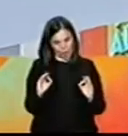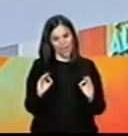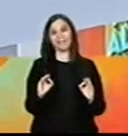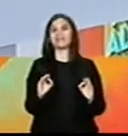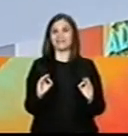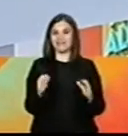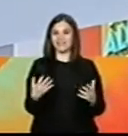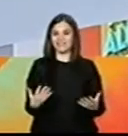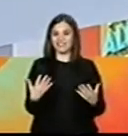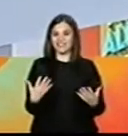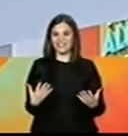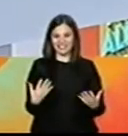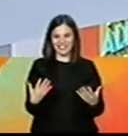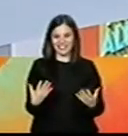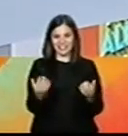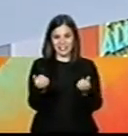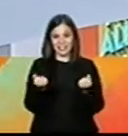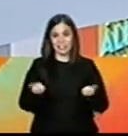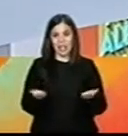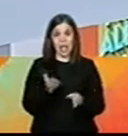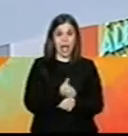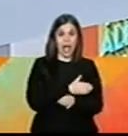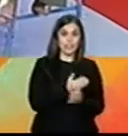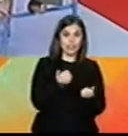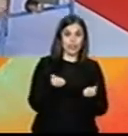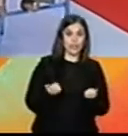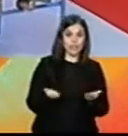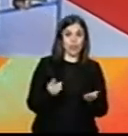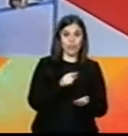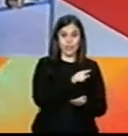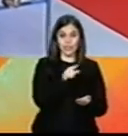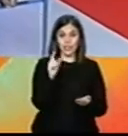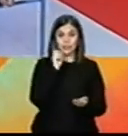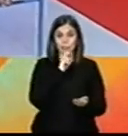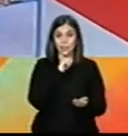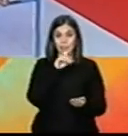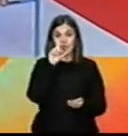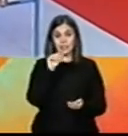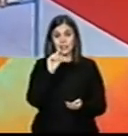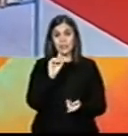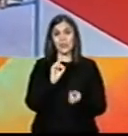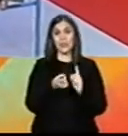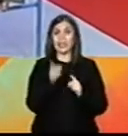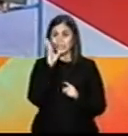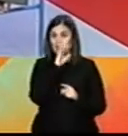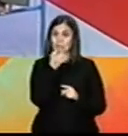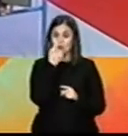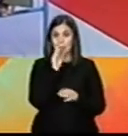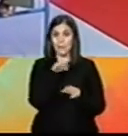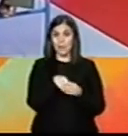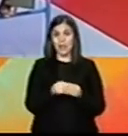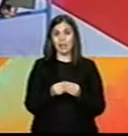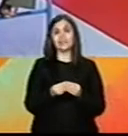Antes de irem ao forno. Antes de irem ao forno. Antes de irem ao forno. Podem podem, se quiser, pôr um bocadinho de queijo. Levar